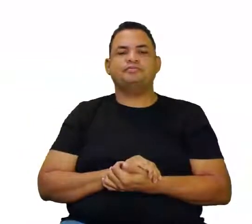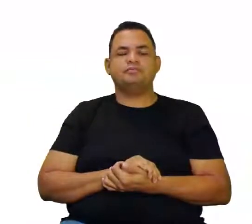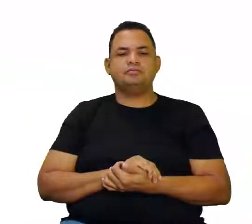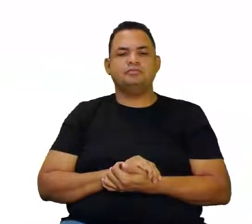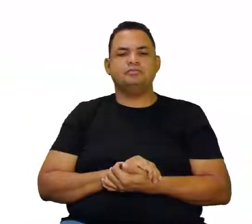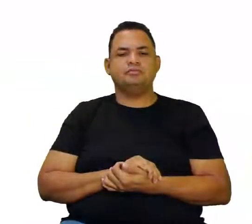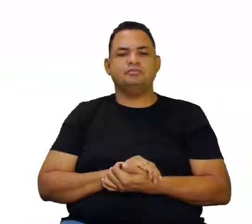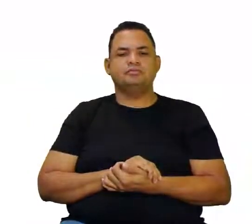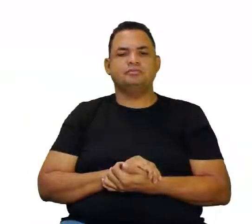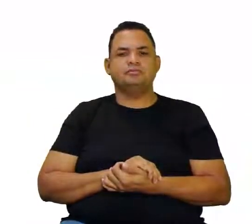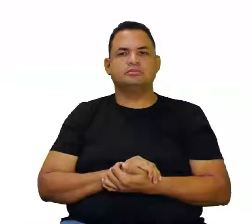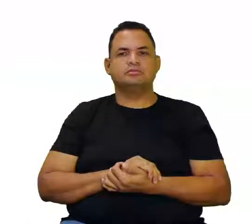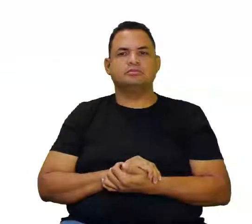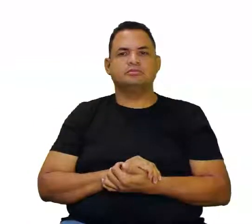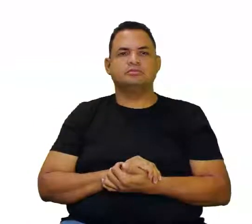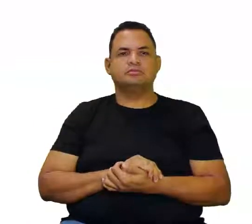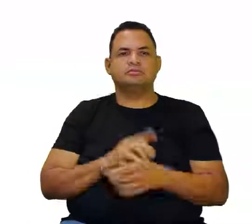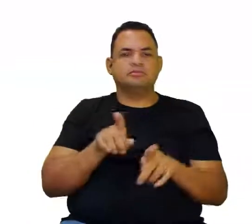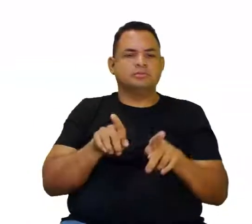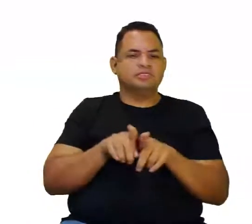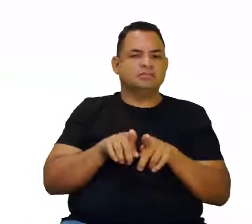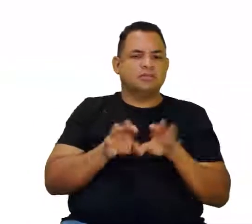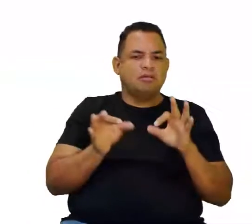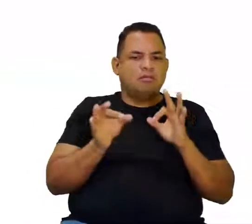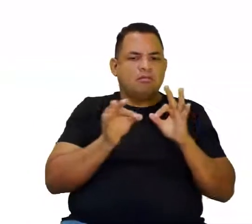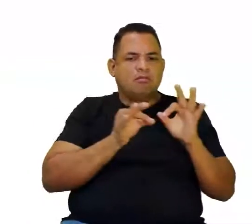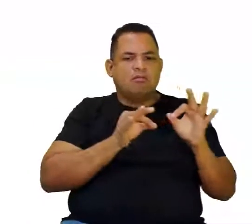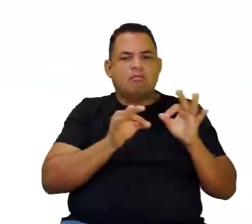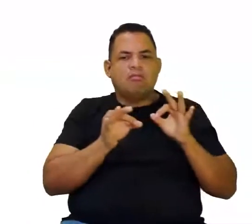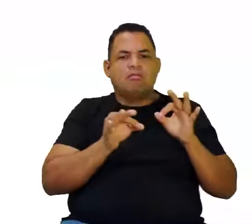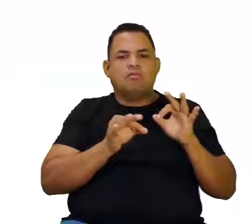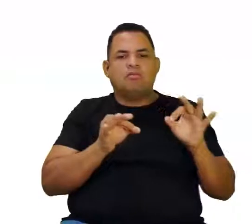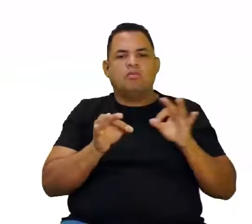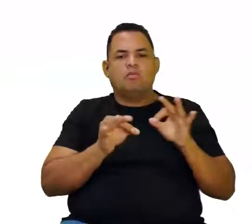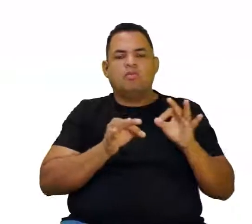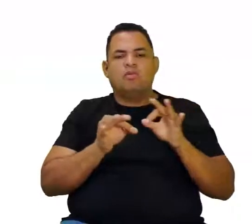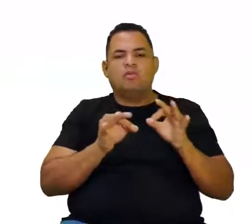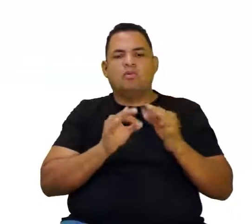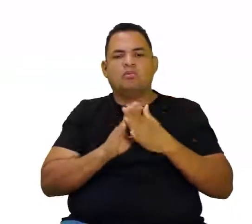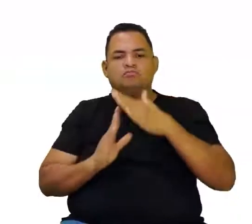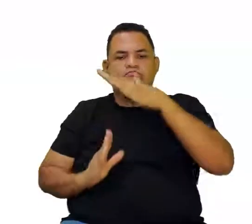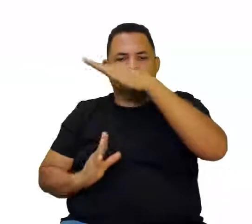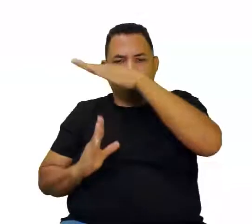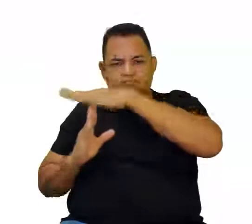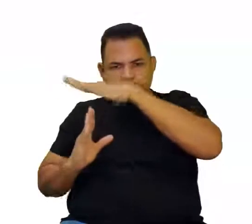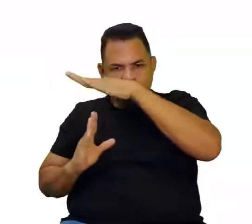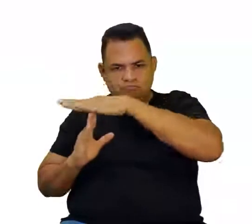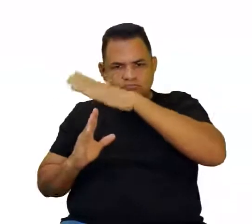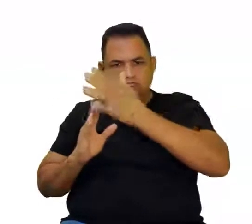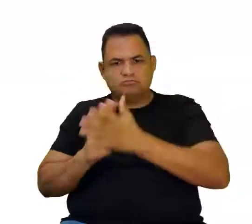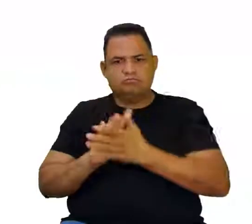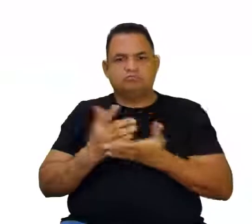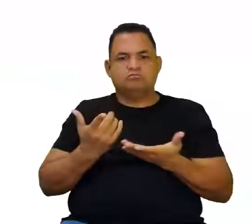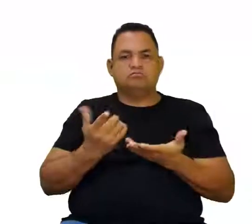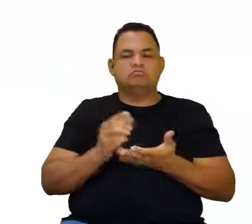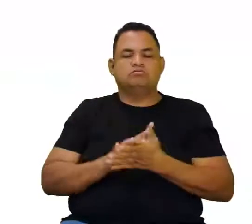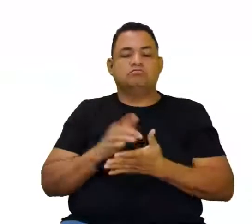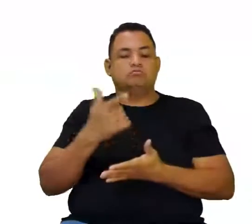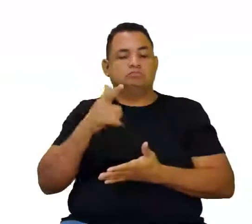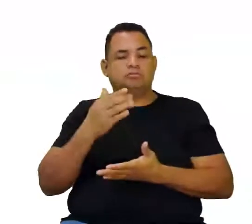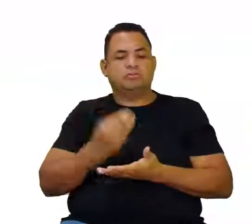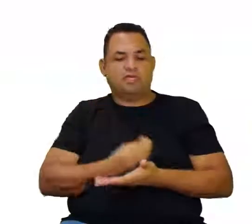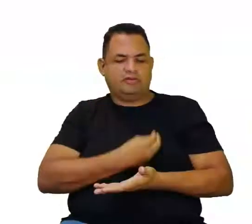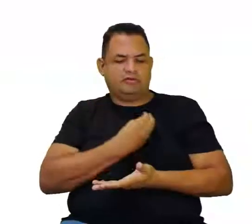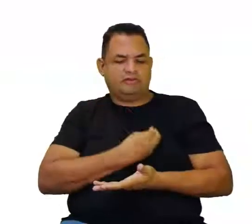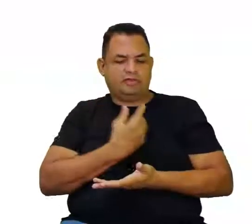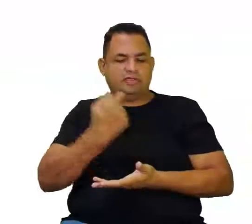cara bacana. E, consequentemente, acabam formando o efeito estufa, que sem ele não existiria vida do